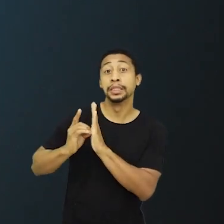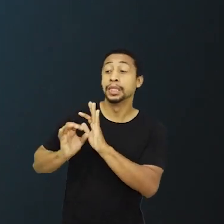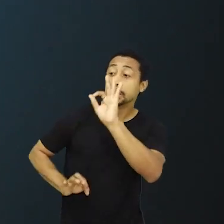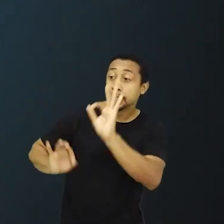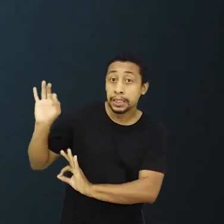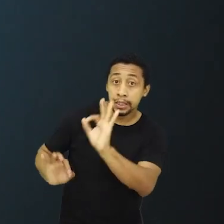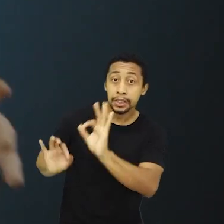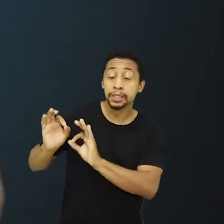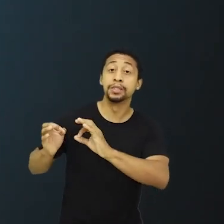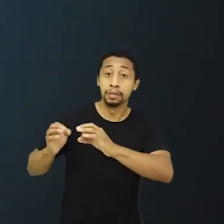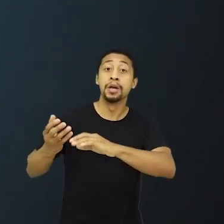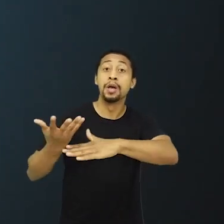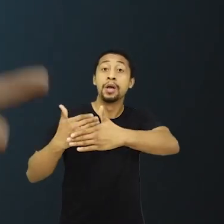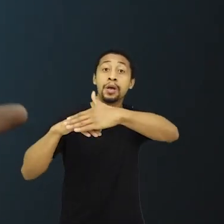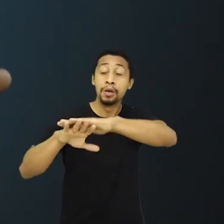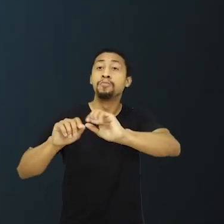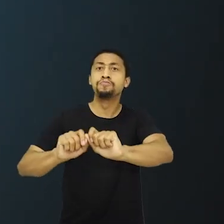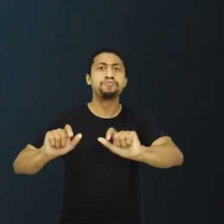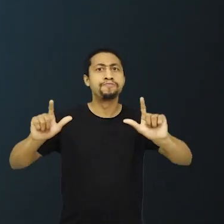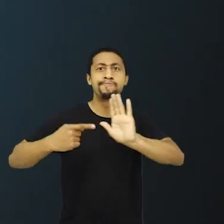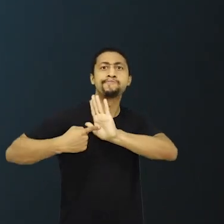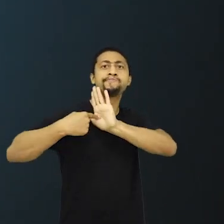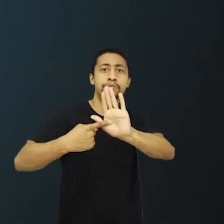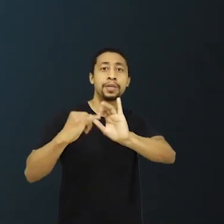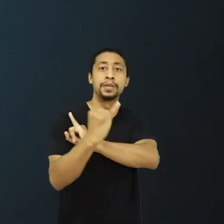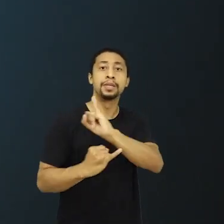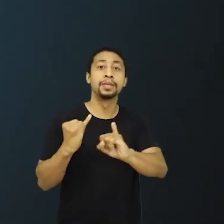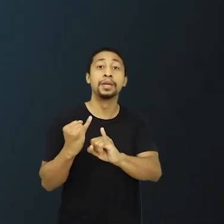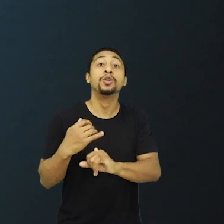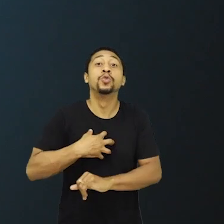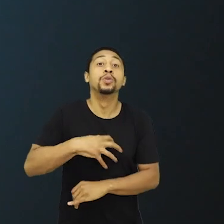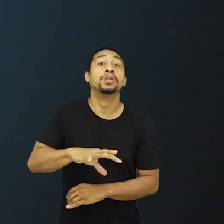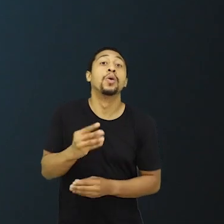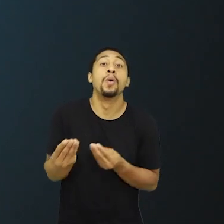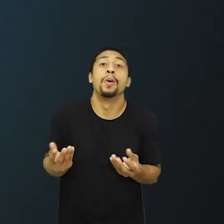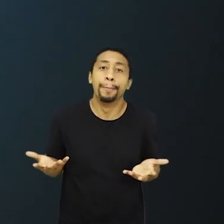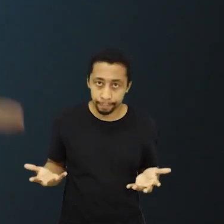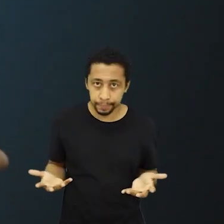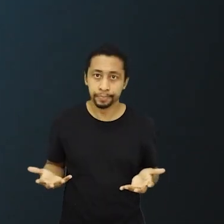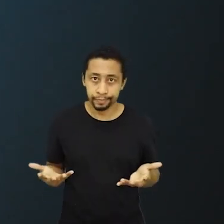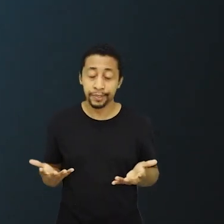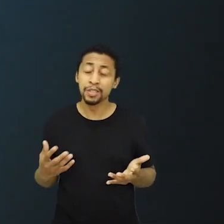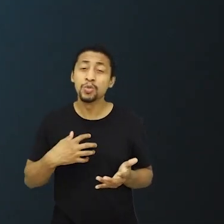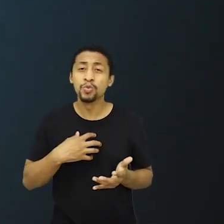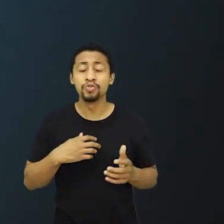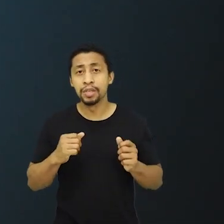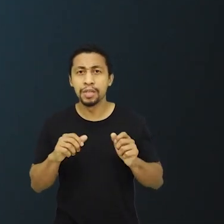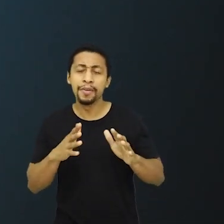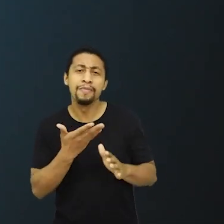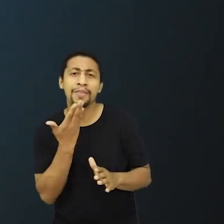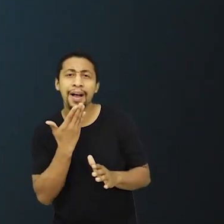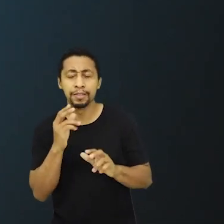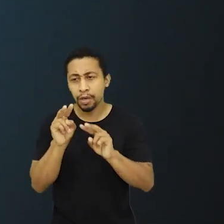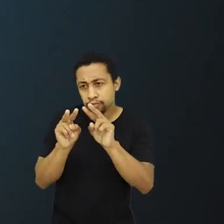acervo como expô-lo na internet, né, no ambiente virtual, e uma navegabilidade intuitiva